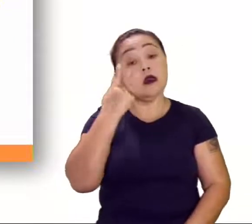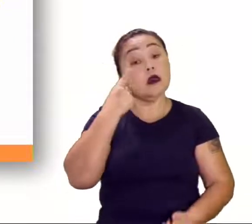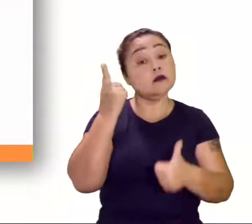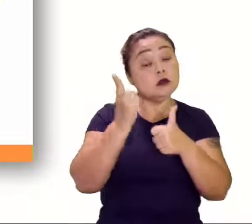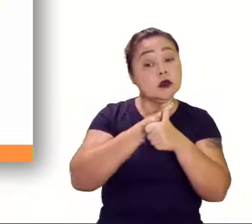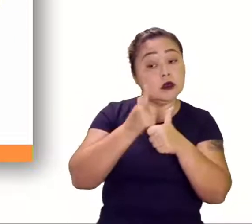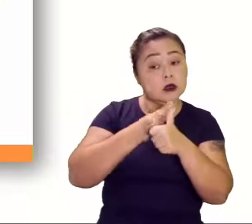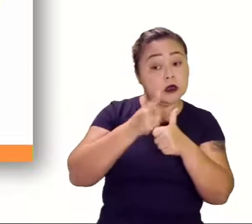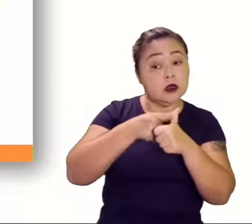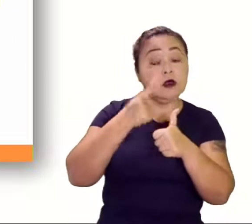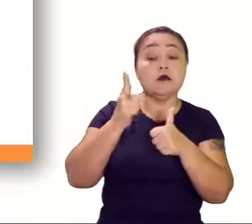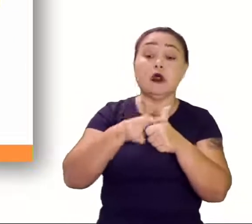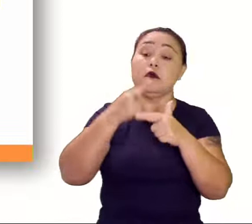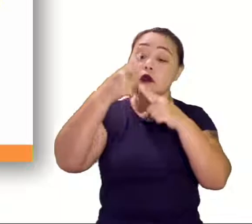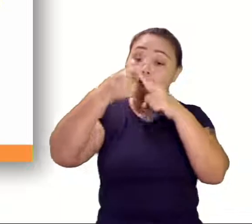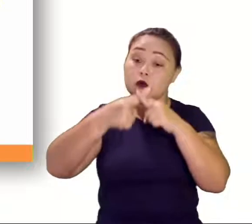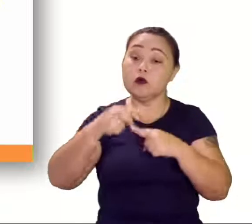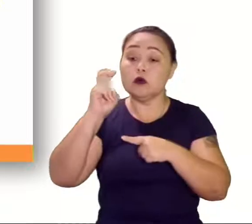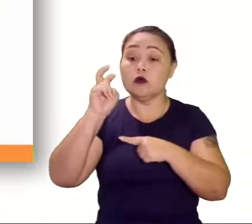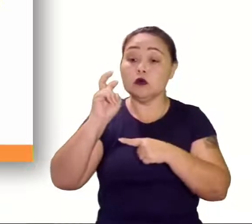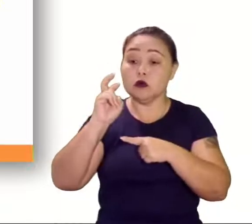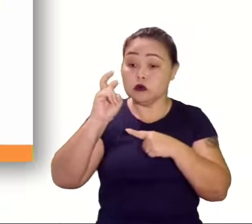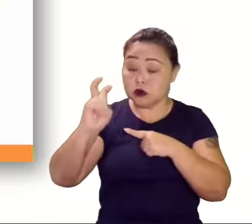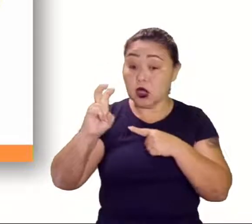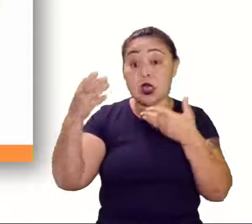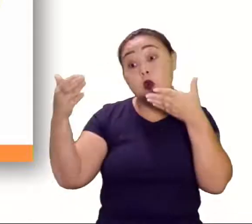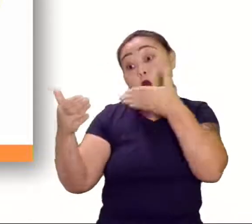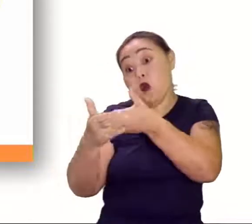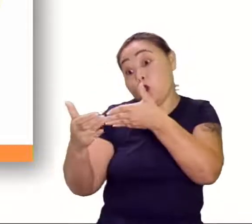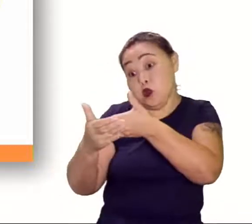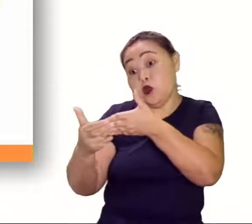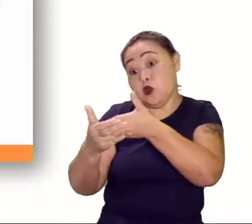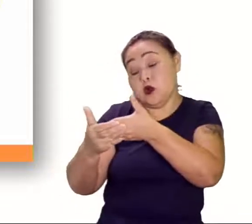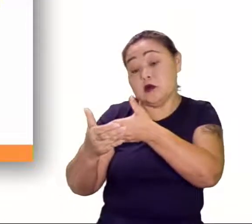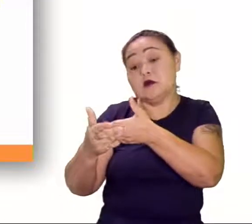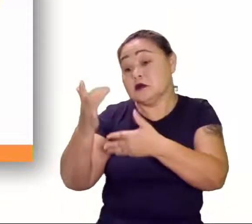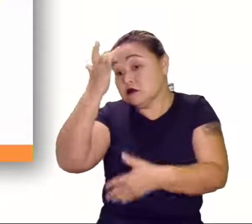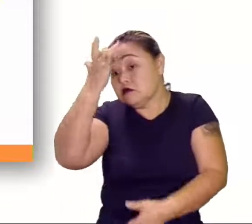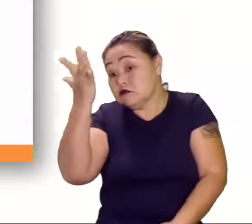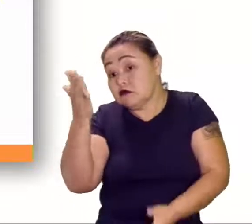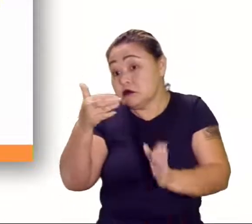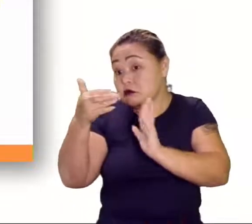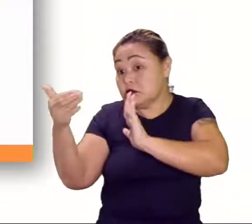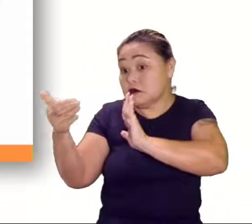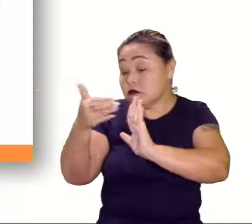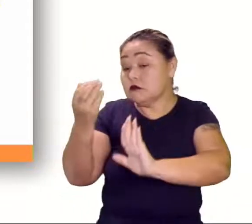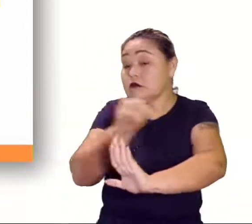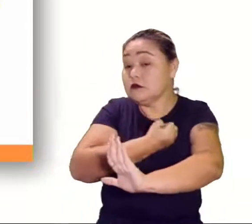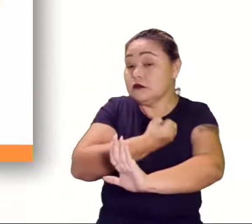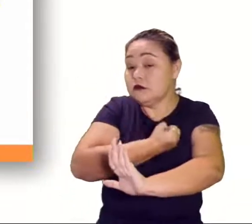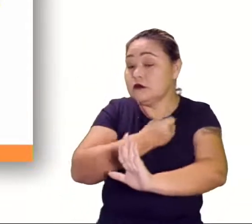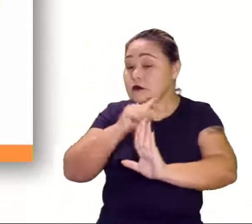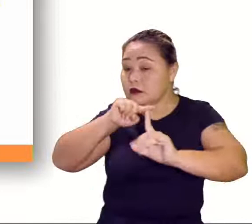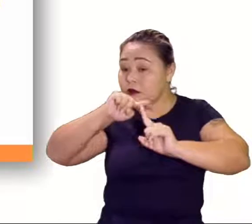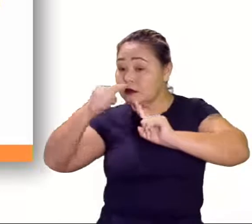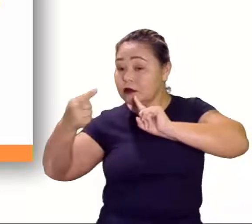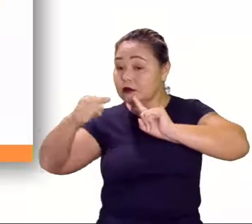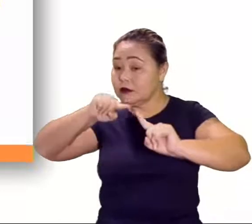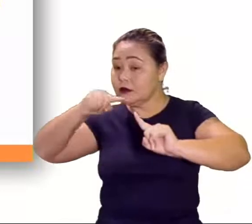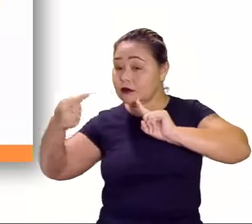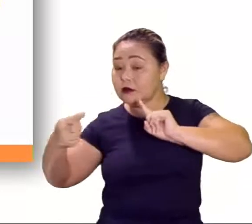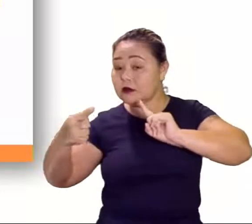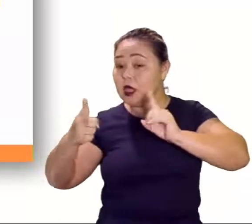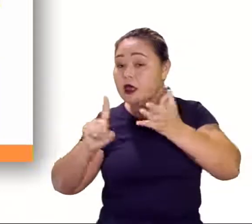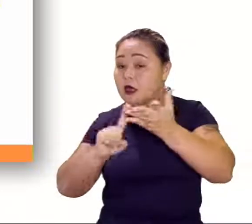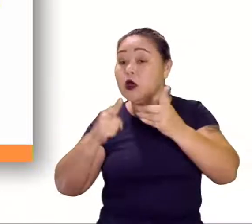primeiro múltiplo de 5. Ah, tá fácil. E quem é o último, né? Tá fácil. Entre esses números, então eu vou interpolar entre eles